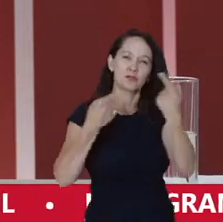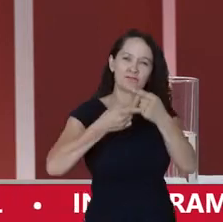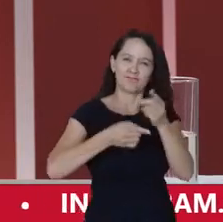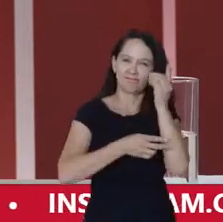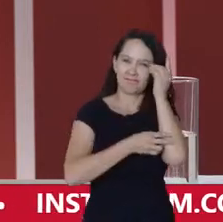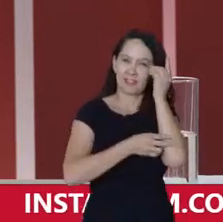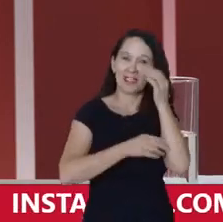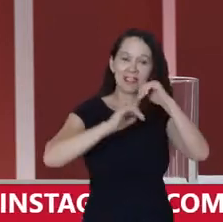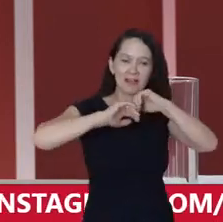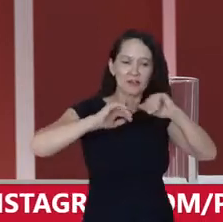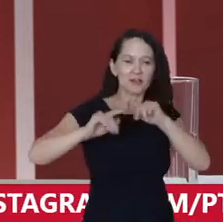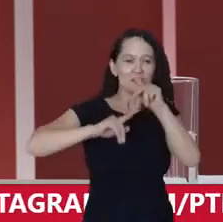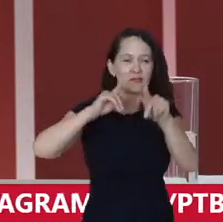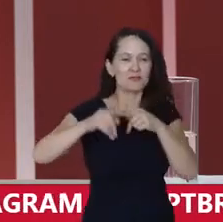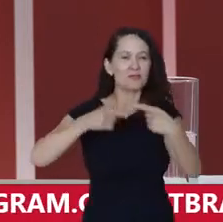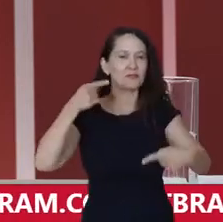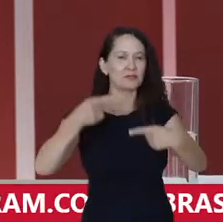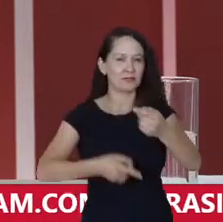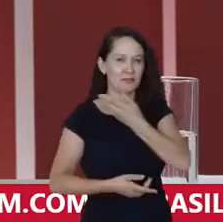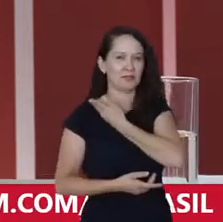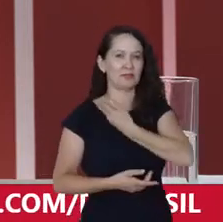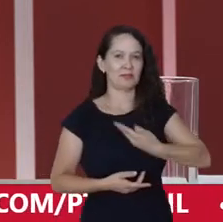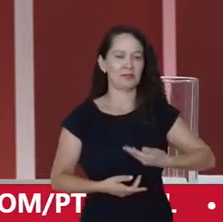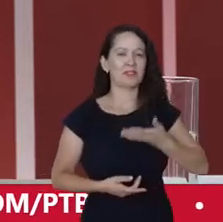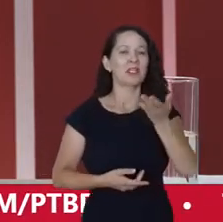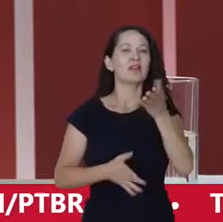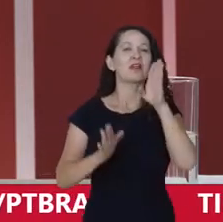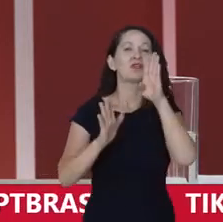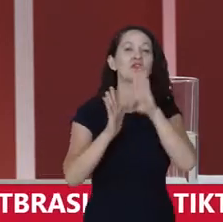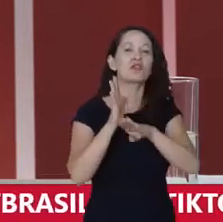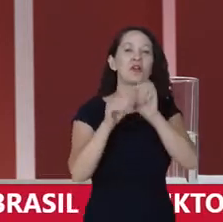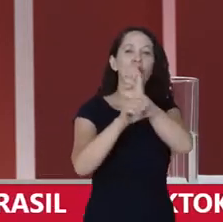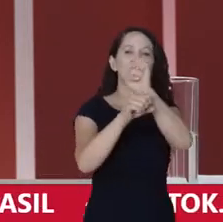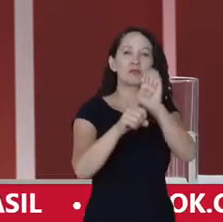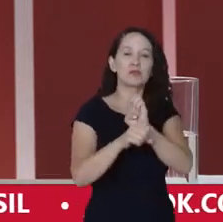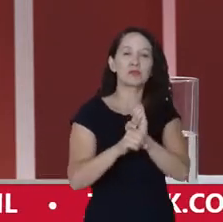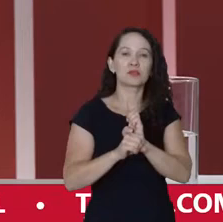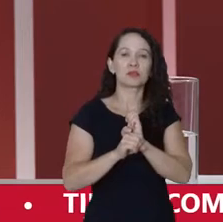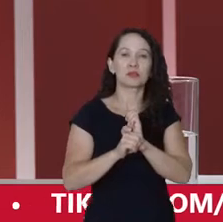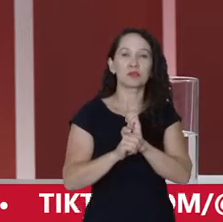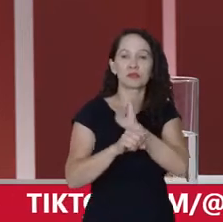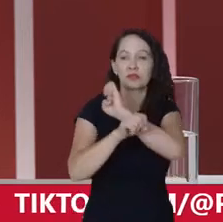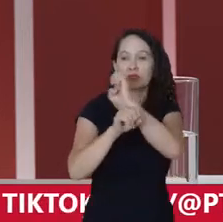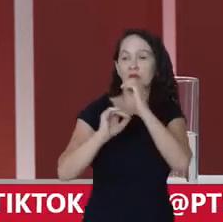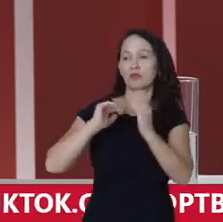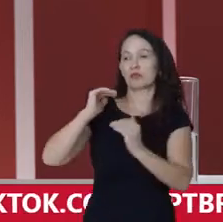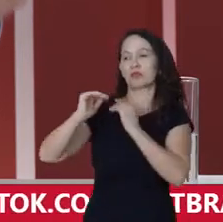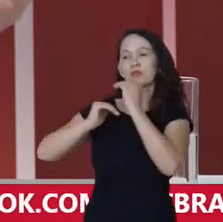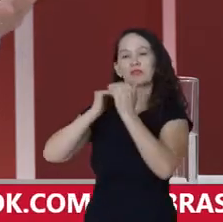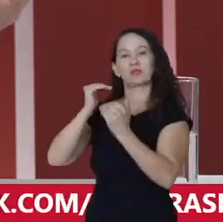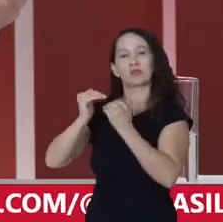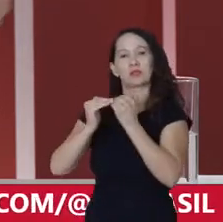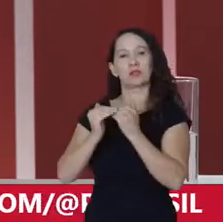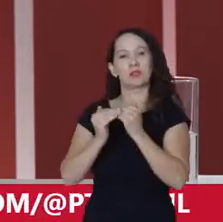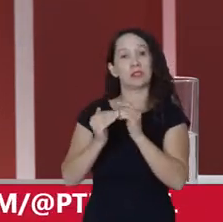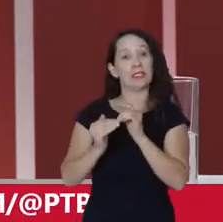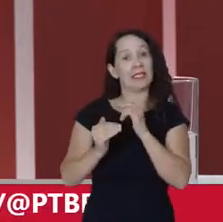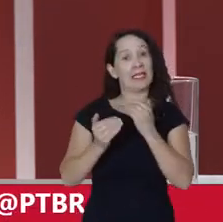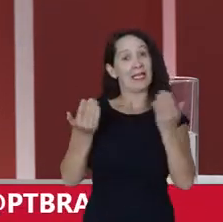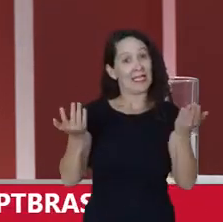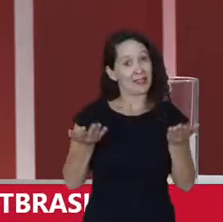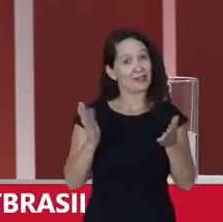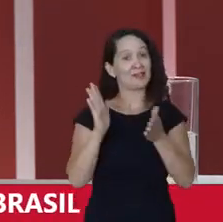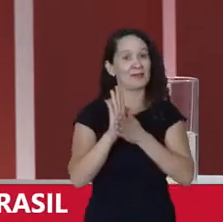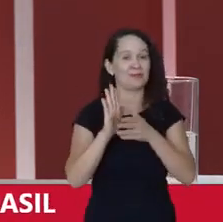querem afastar o povo das políticas públicas, que querem tirar o Estado de indutor de um desenvolvimento. É disso que se trata dessa